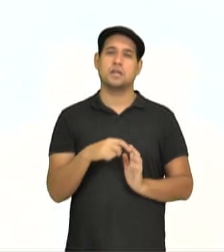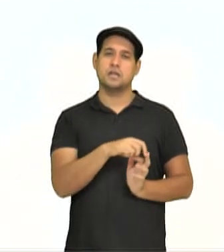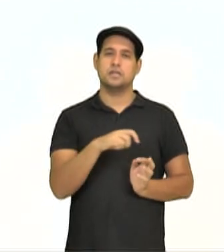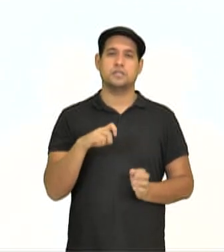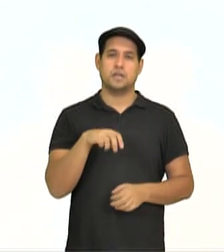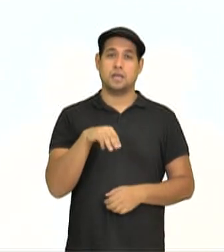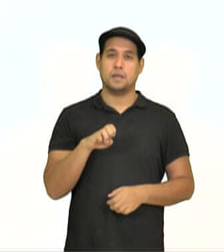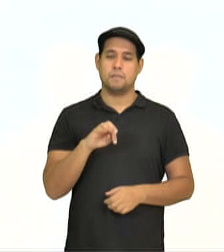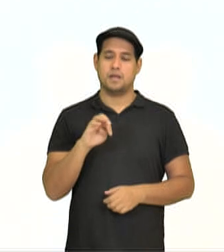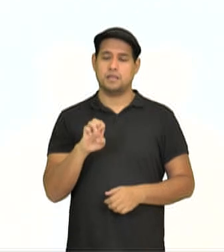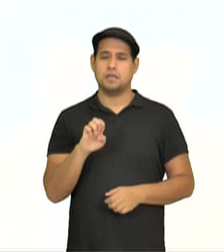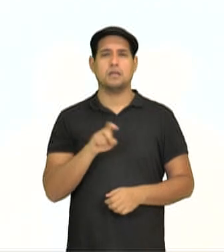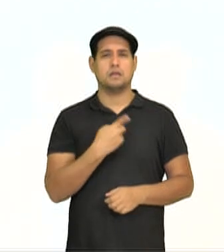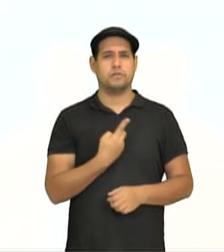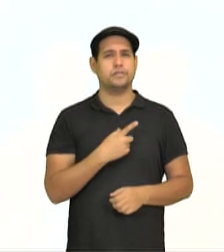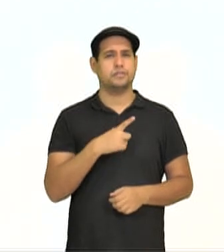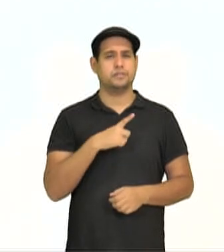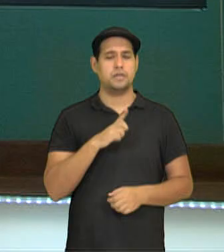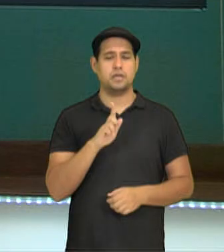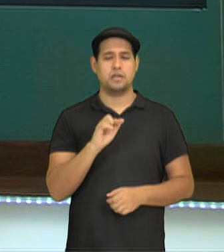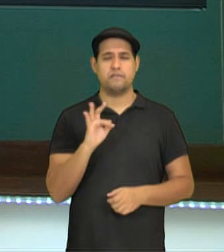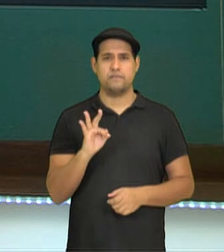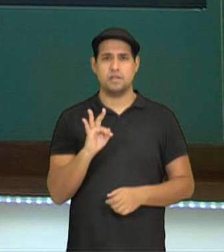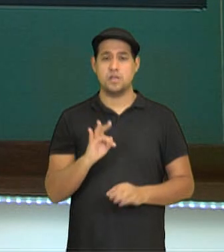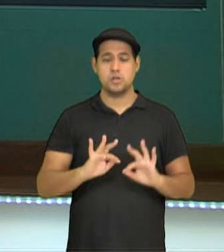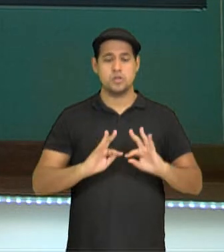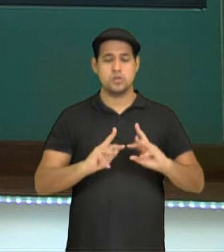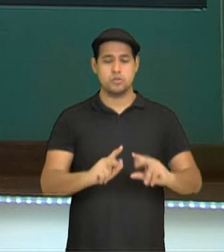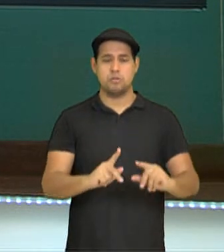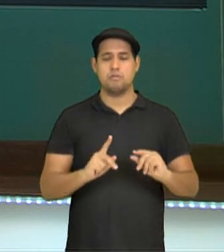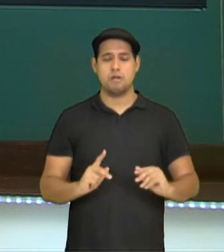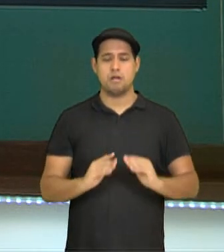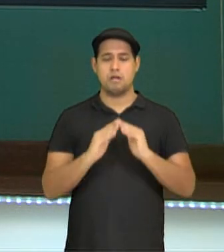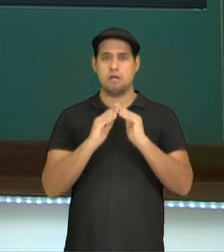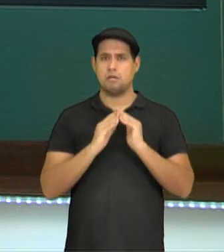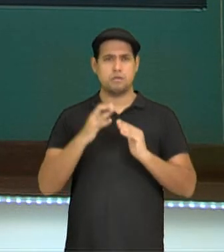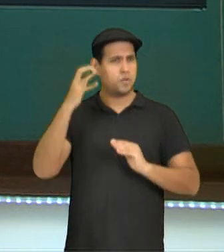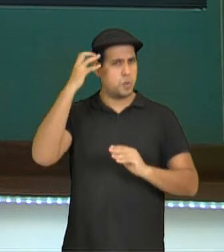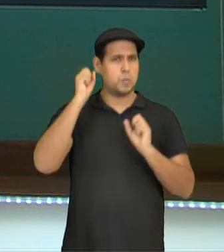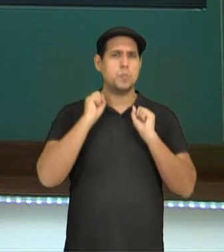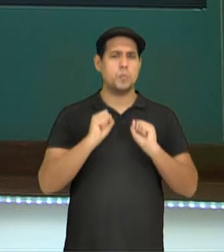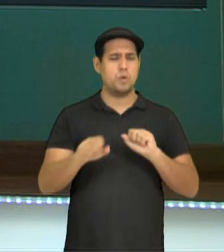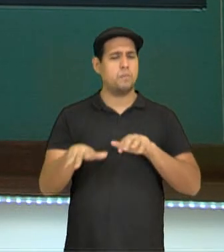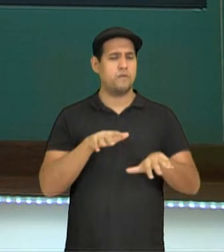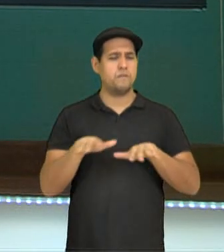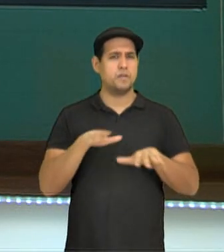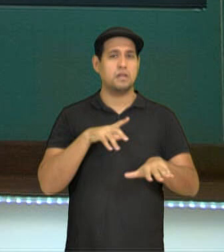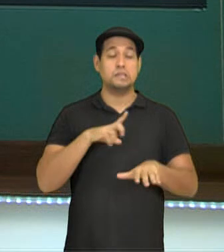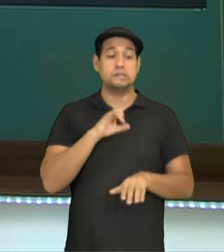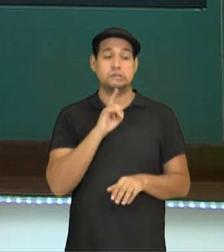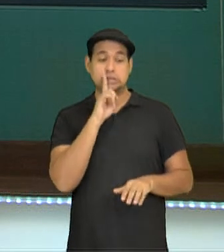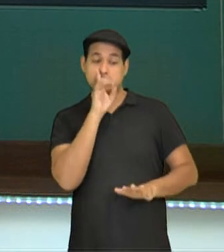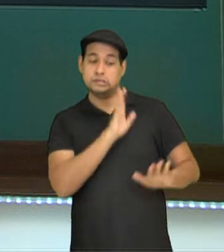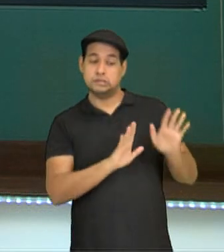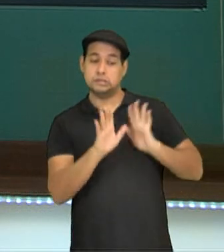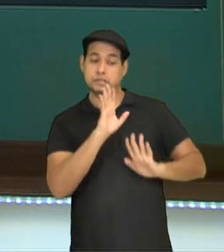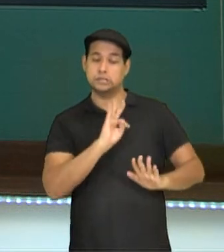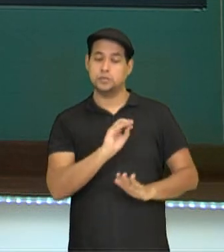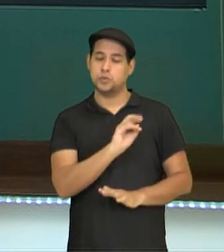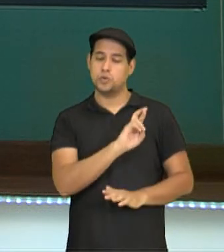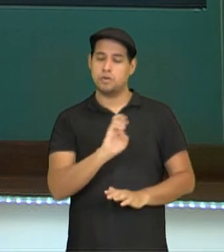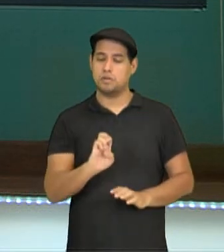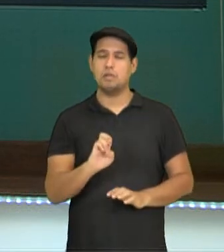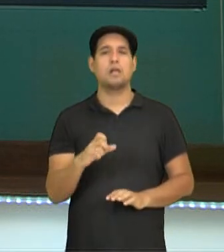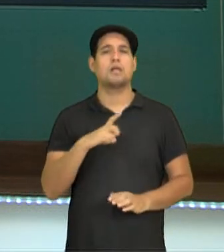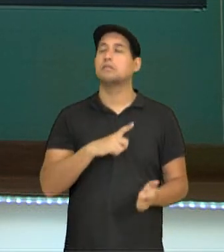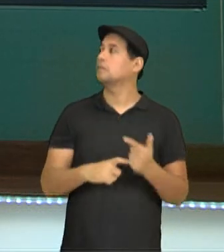checkmate. É o caso que nós temos no nosso GIF. Ó. Todas as casas para onde o rei pode se movimentar estão ameaçadas pela torre. Então aqui